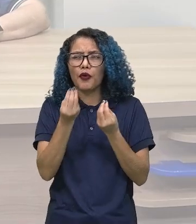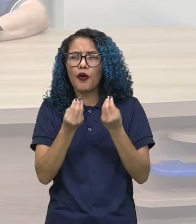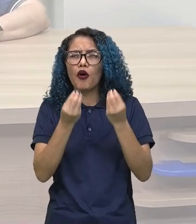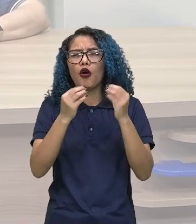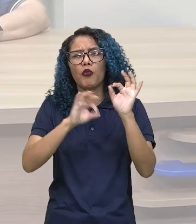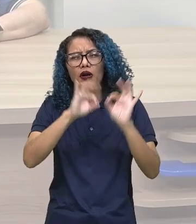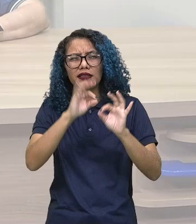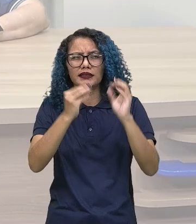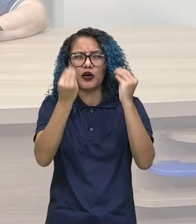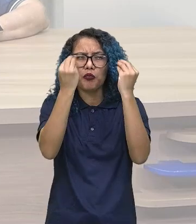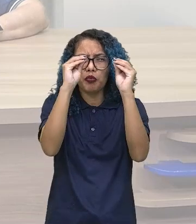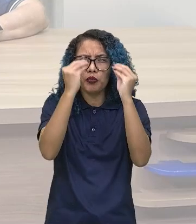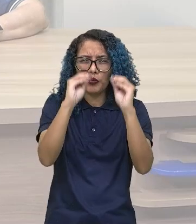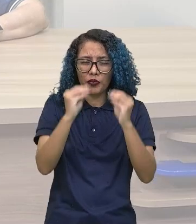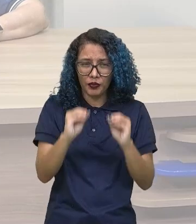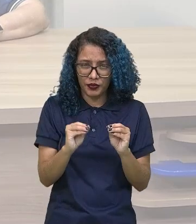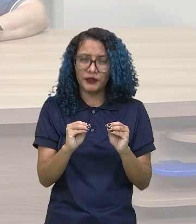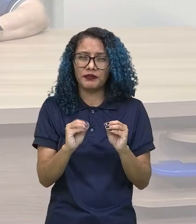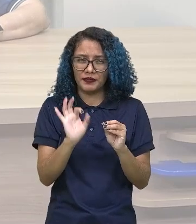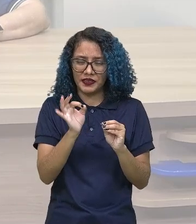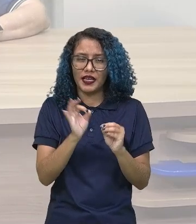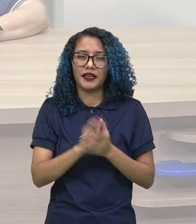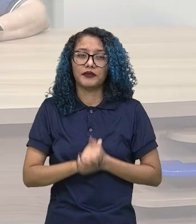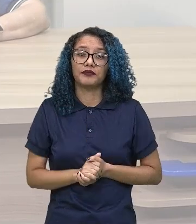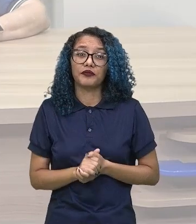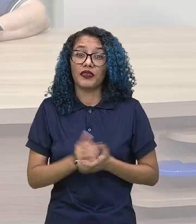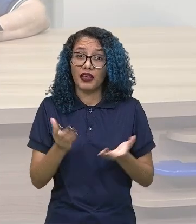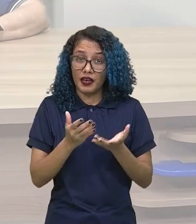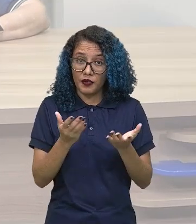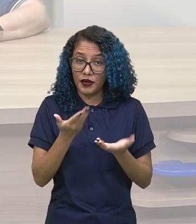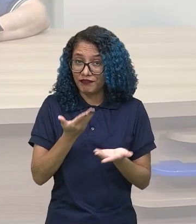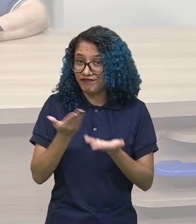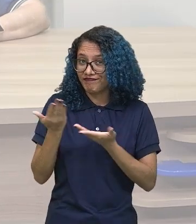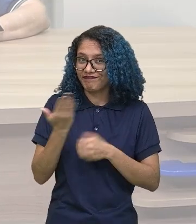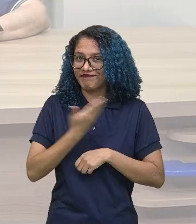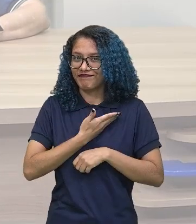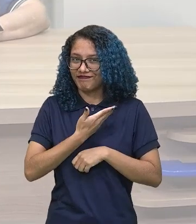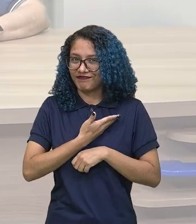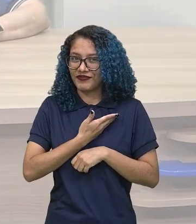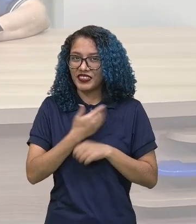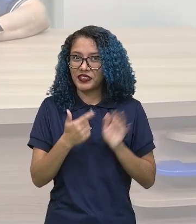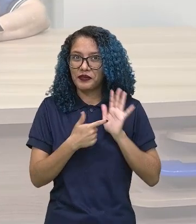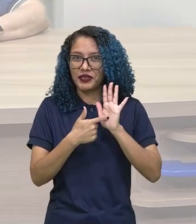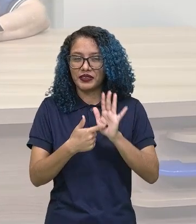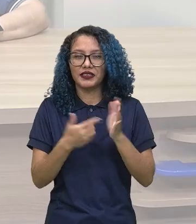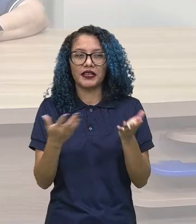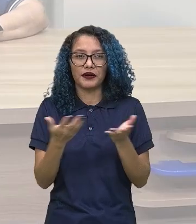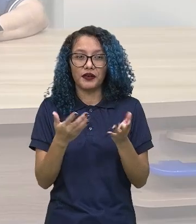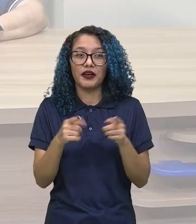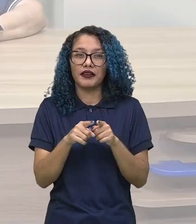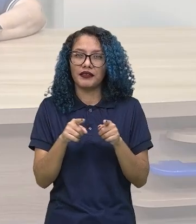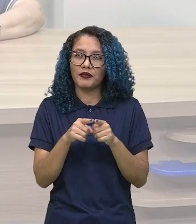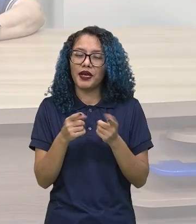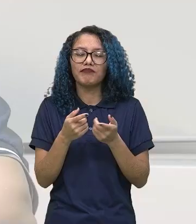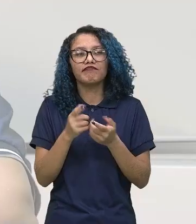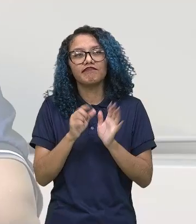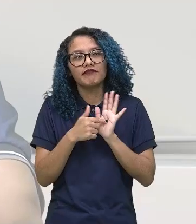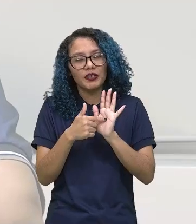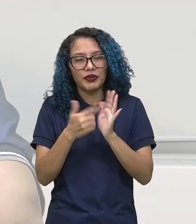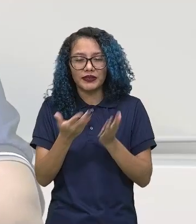nosso dia a dia, e é a nossa colega que vai se apresentar para vocês também e dar uma palavrinha a